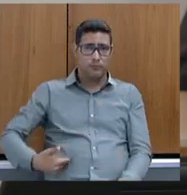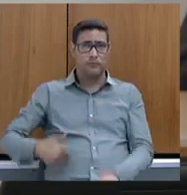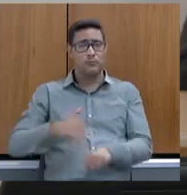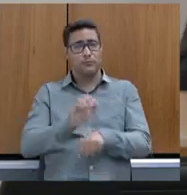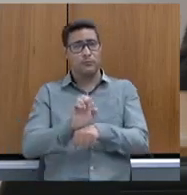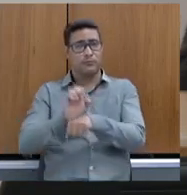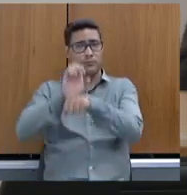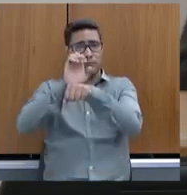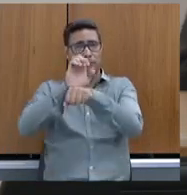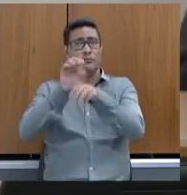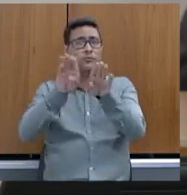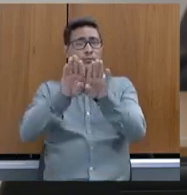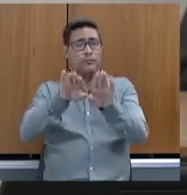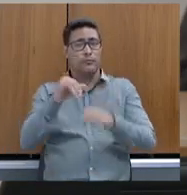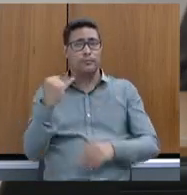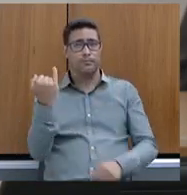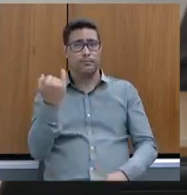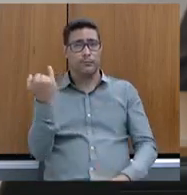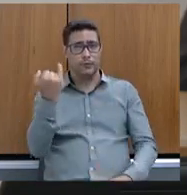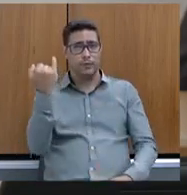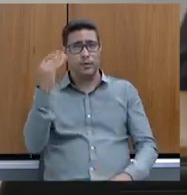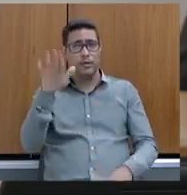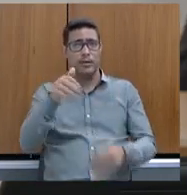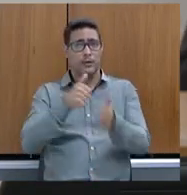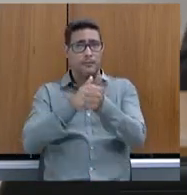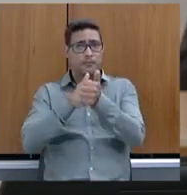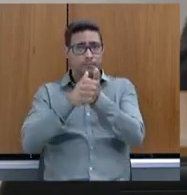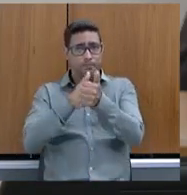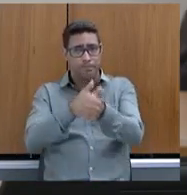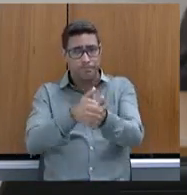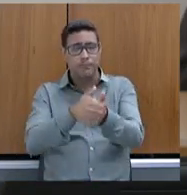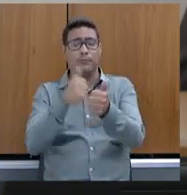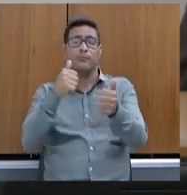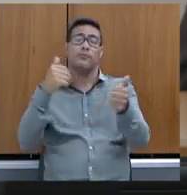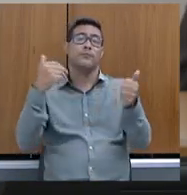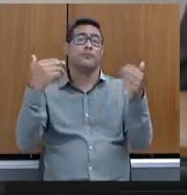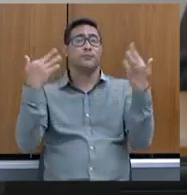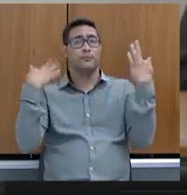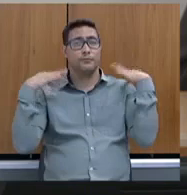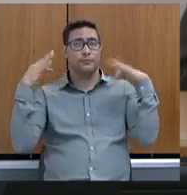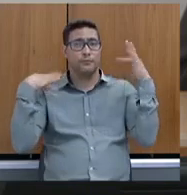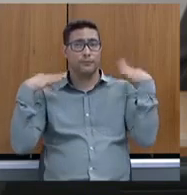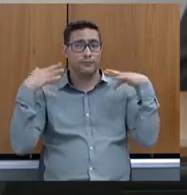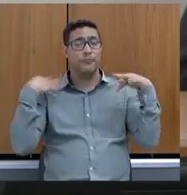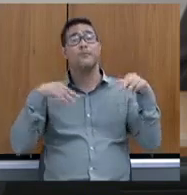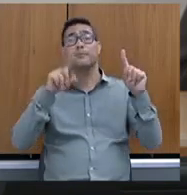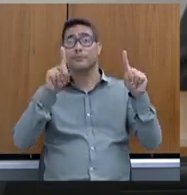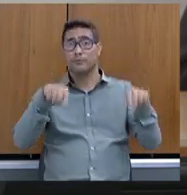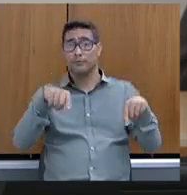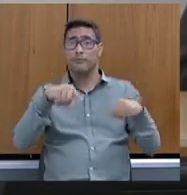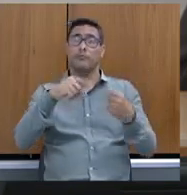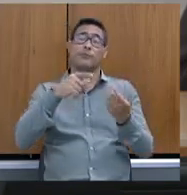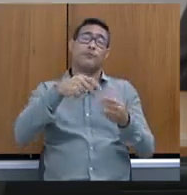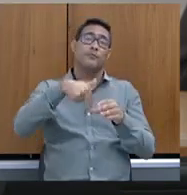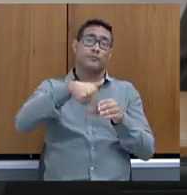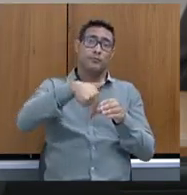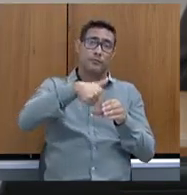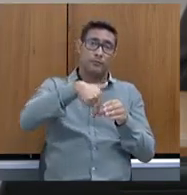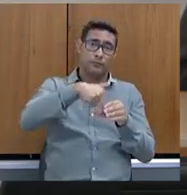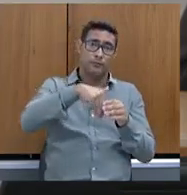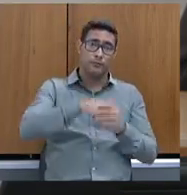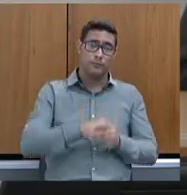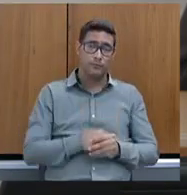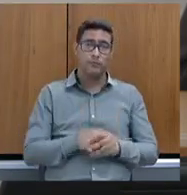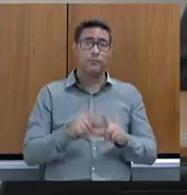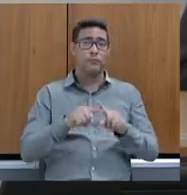dado a importância desse segmento né do Turismo da Gastronomia nesse momento eu passo a palavra